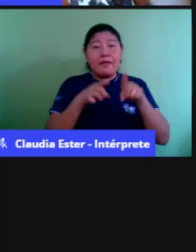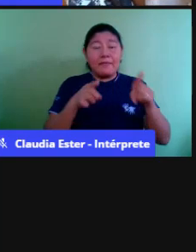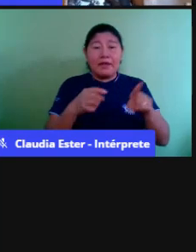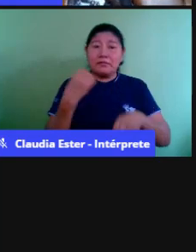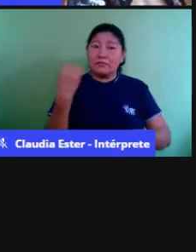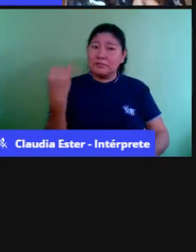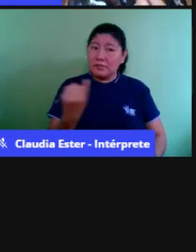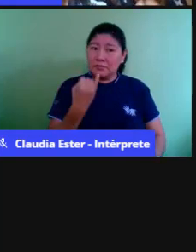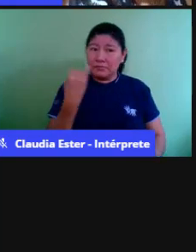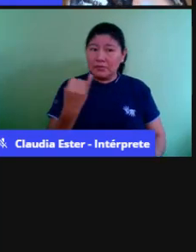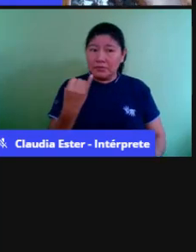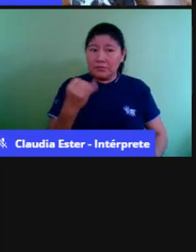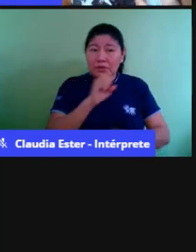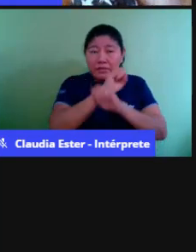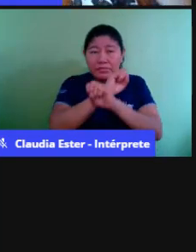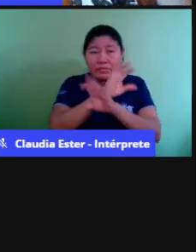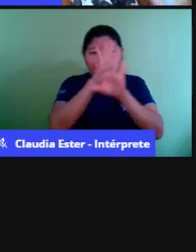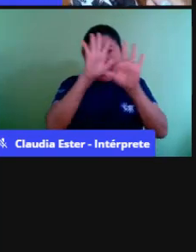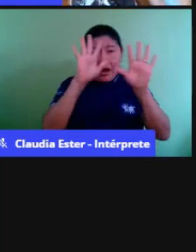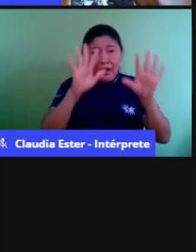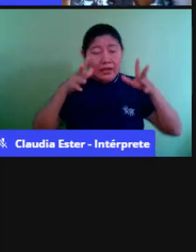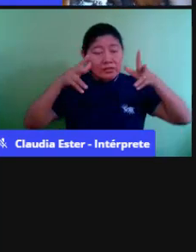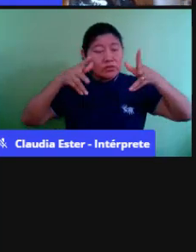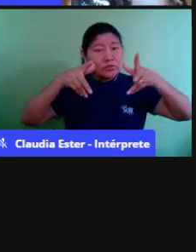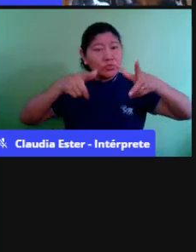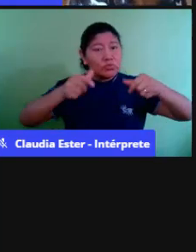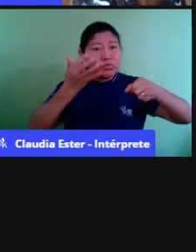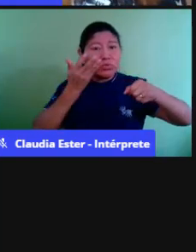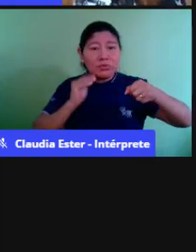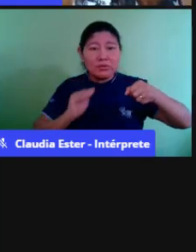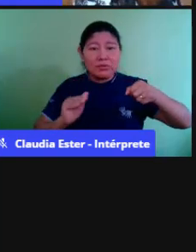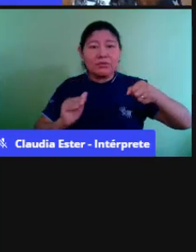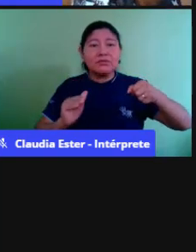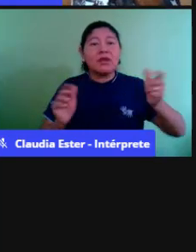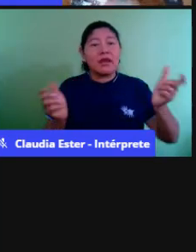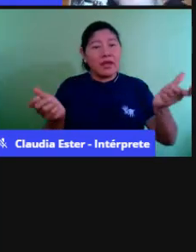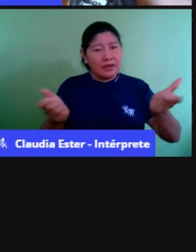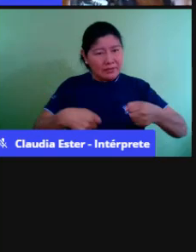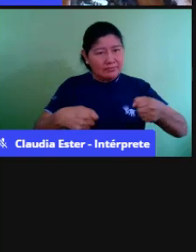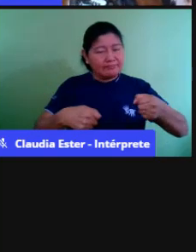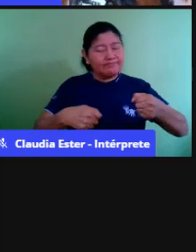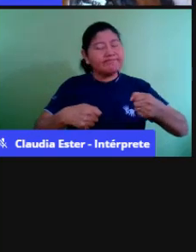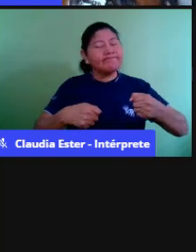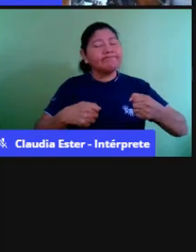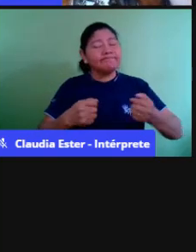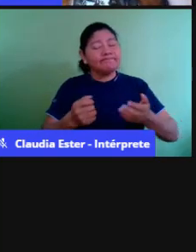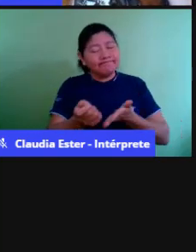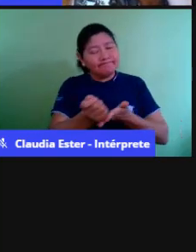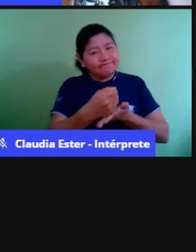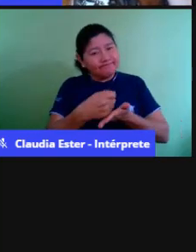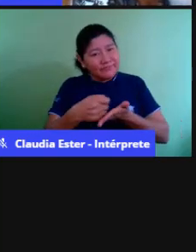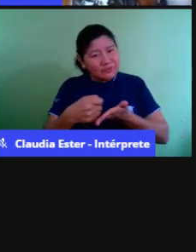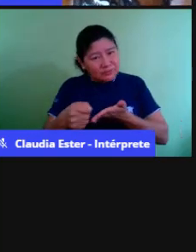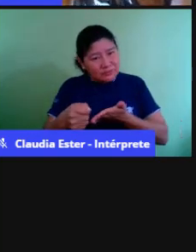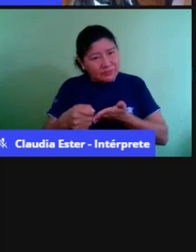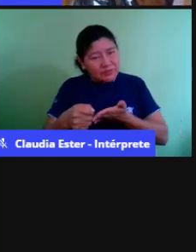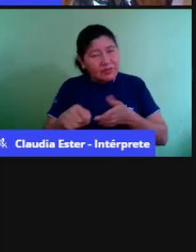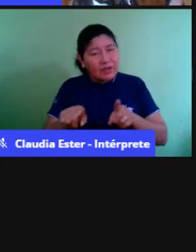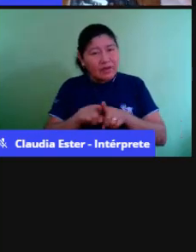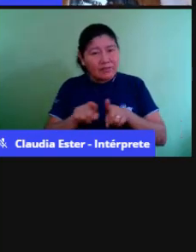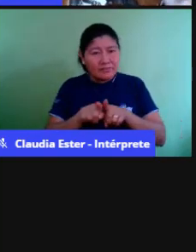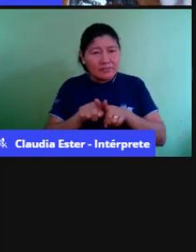esse entendimento de que toda criança pode sim desenhar. Toda e qualquer pessoa